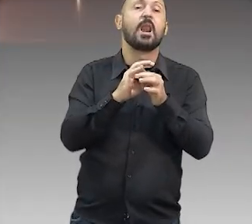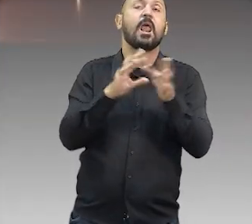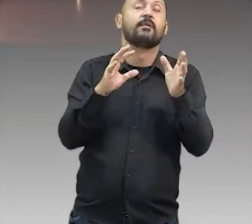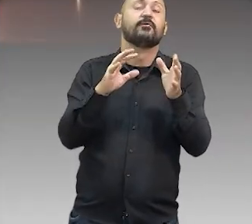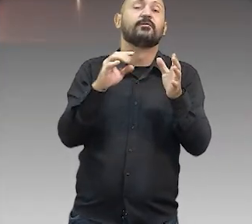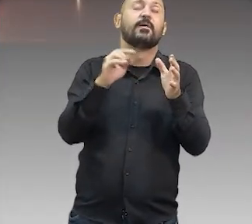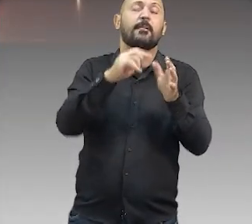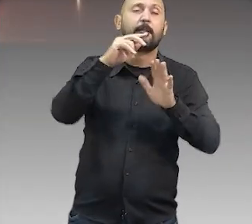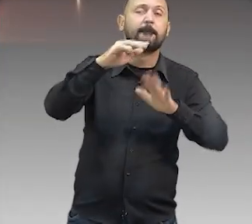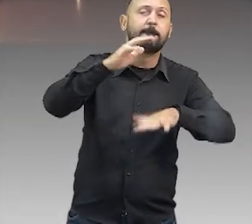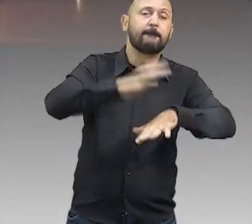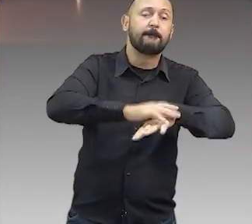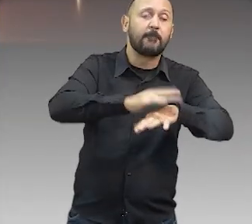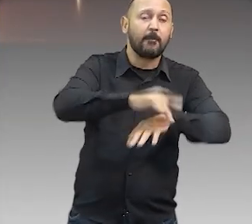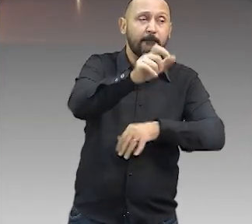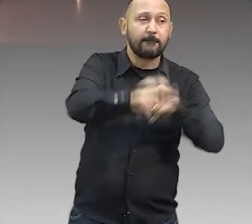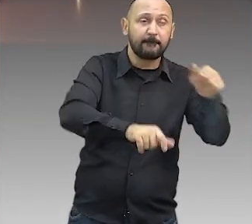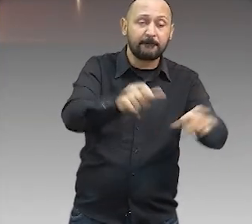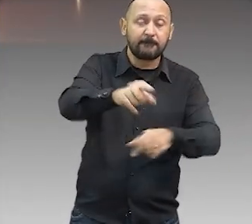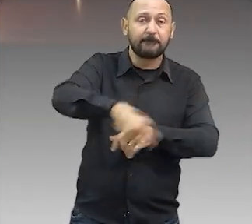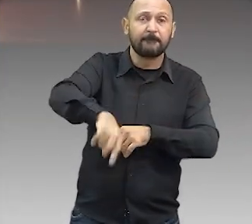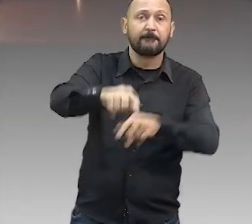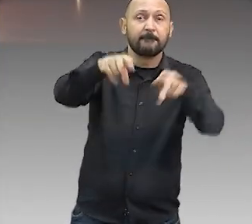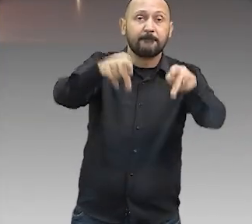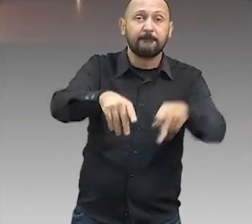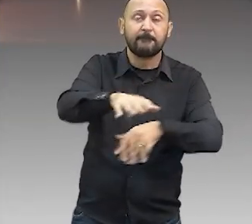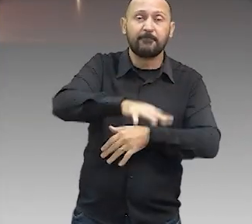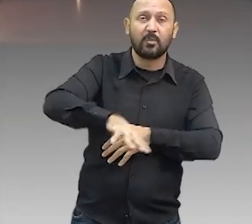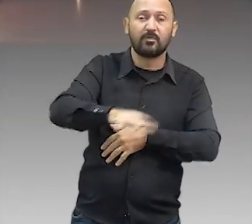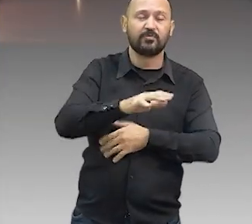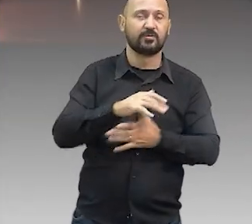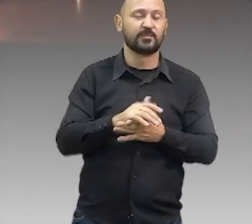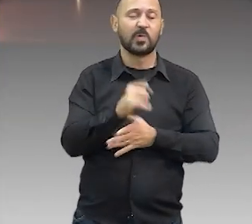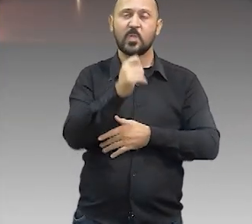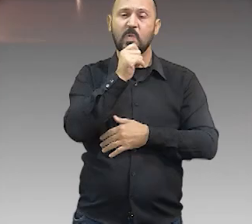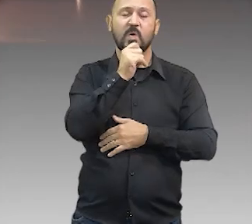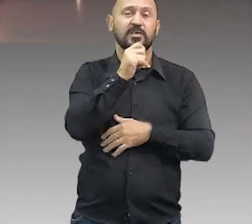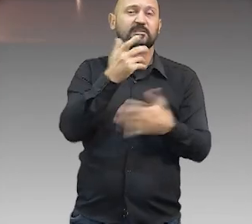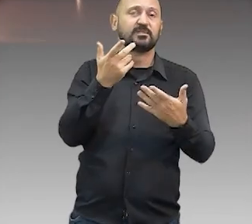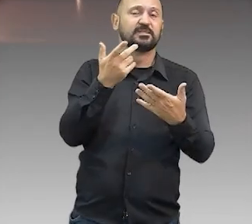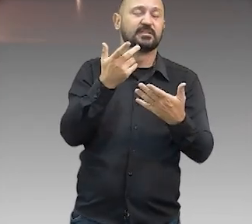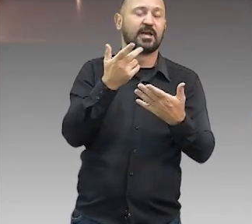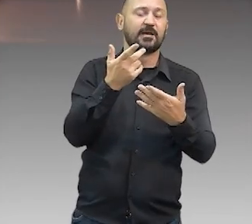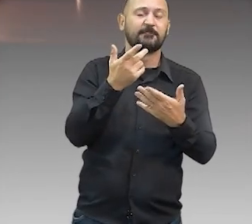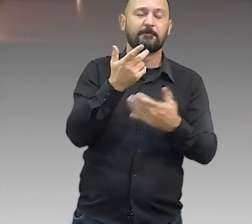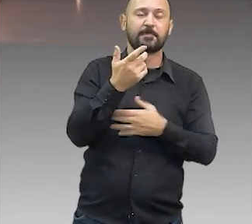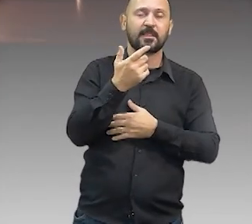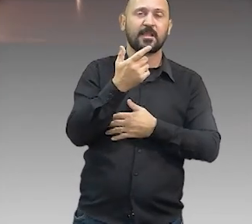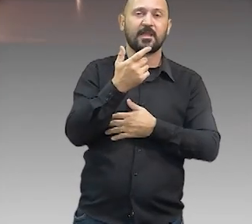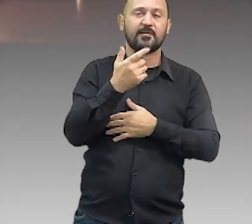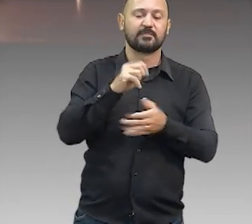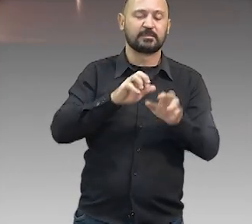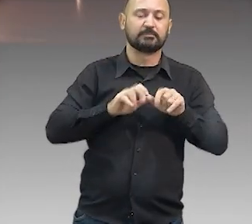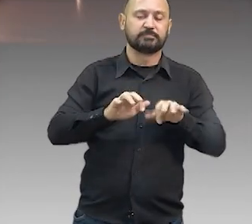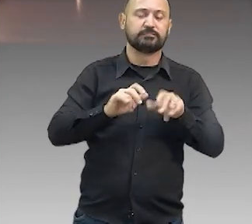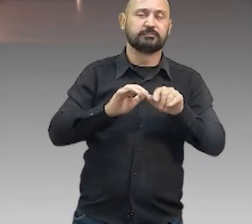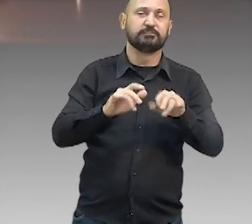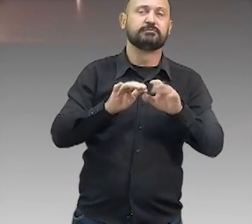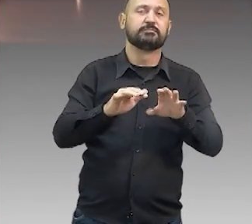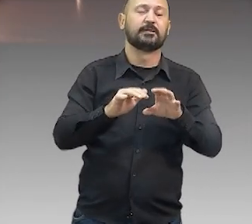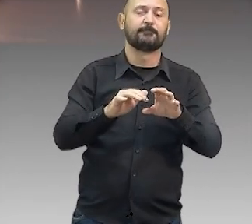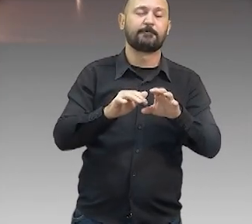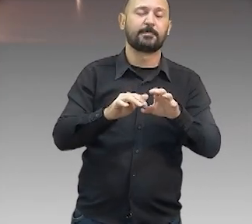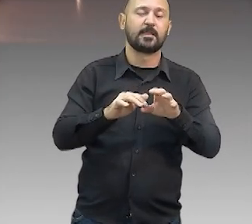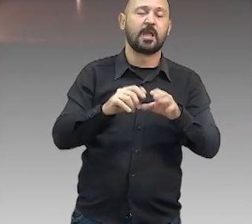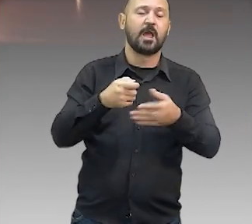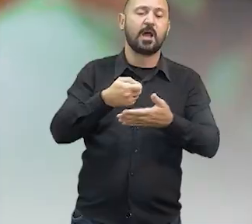o jornalismo para o cidadão, para o povo. Não adianta você fazer, você escrever, você